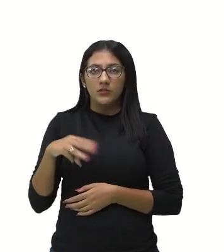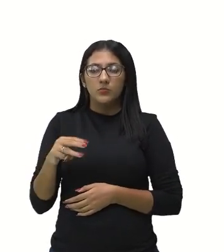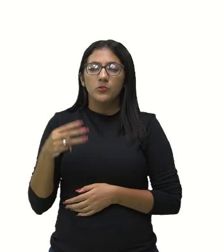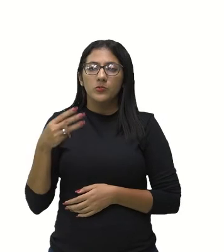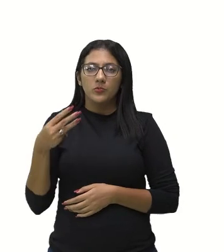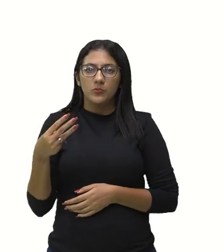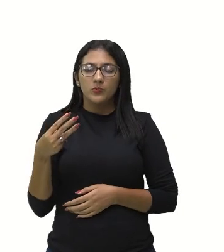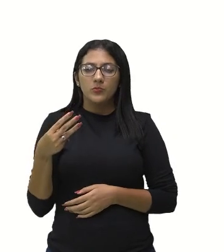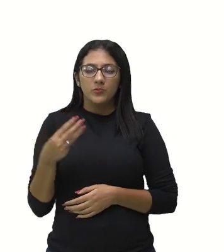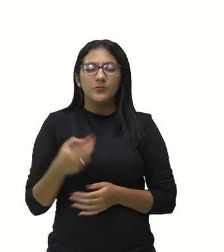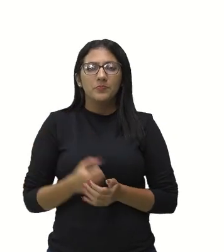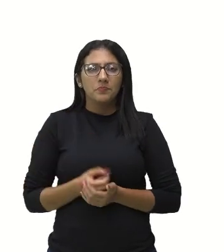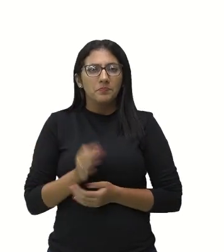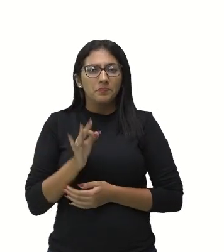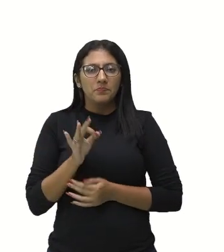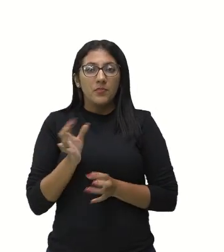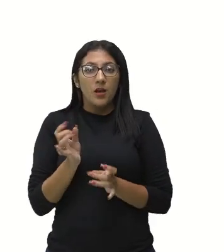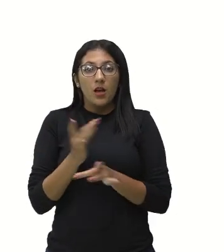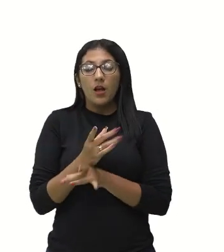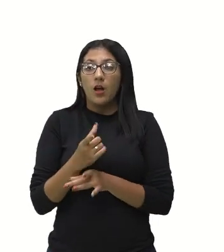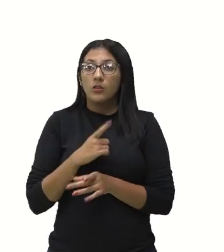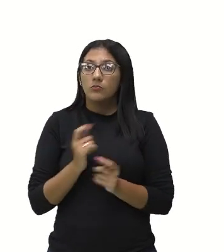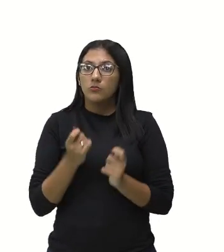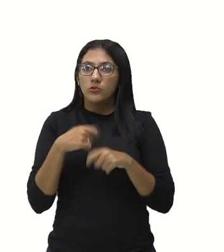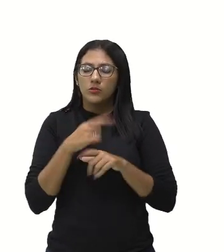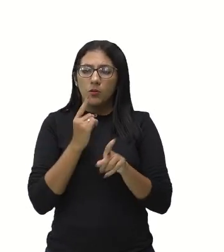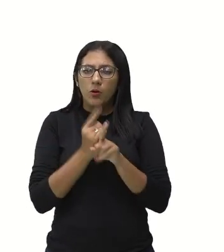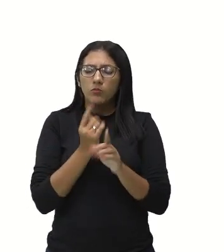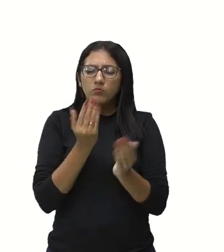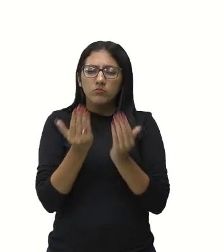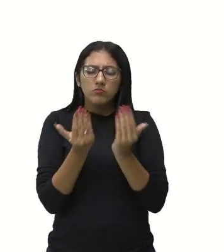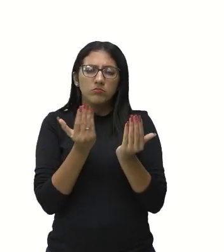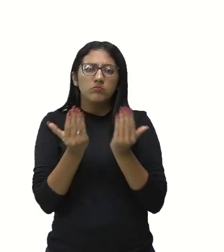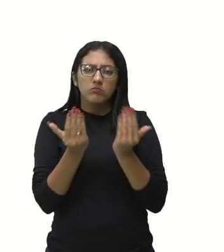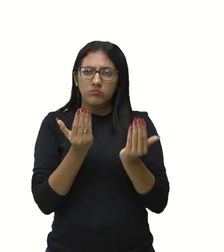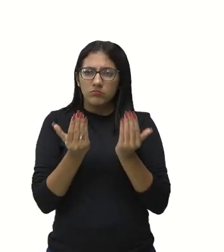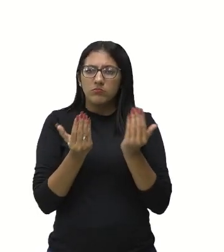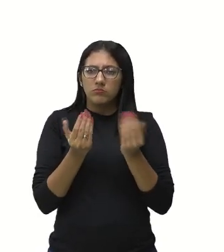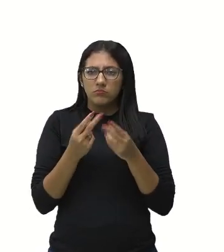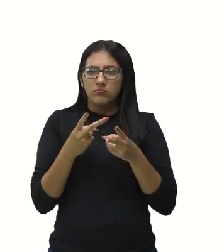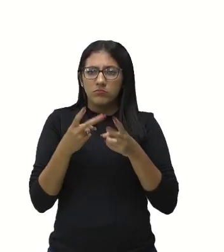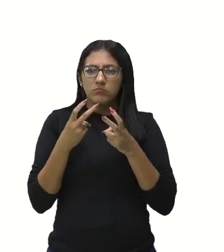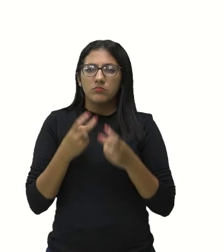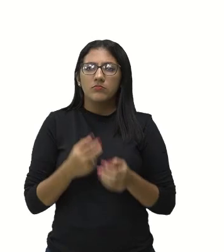centímetros cúbicos. Pronto, agora sim a gente consegue comparar, né? Olha aí.